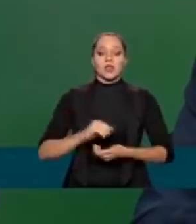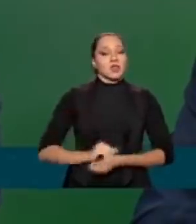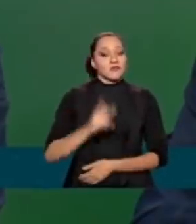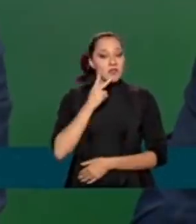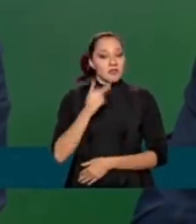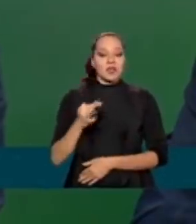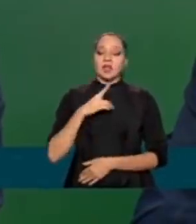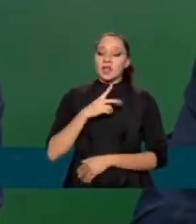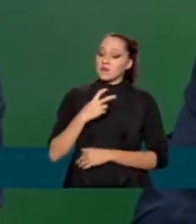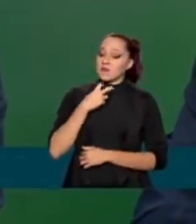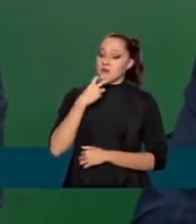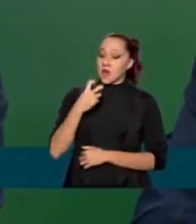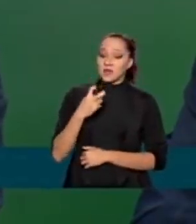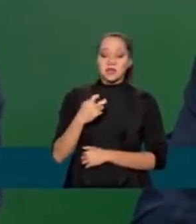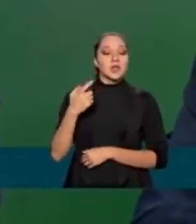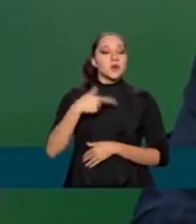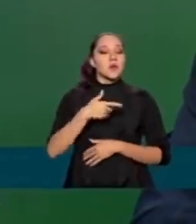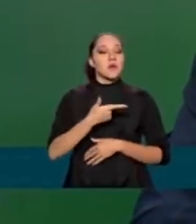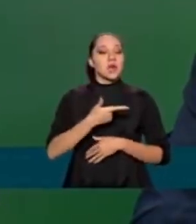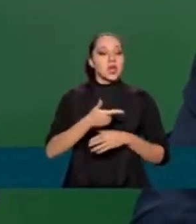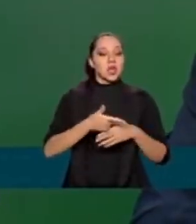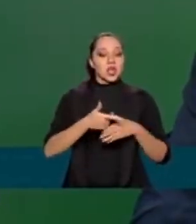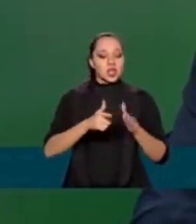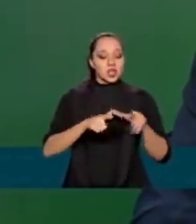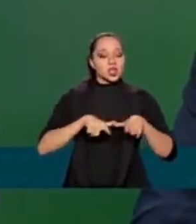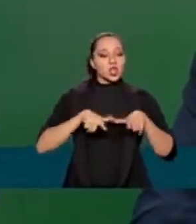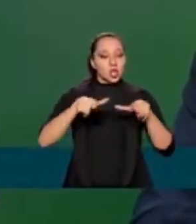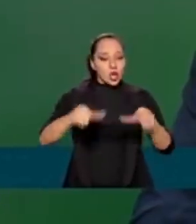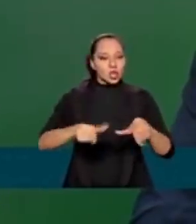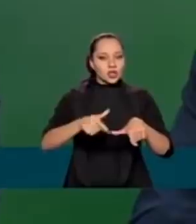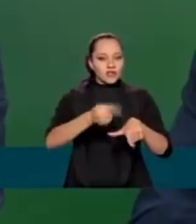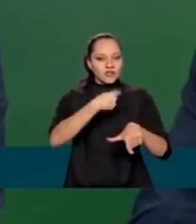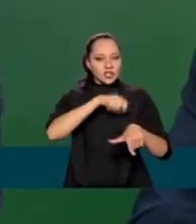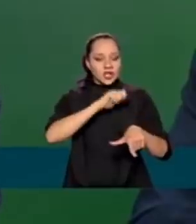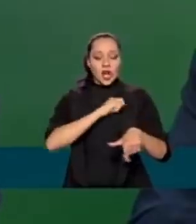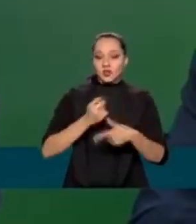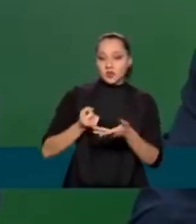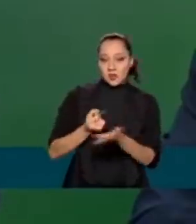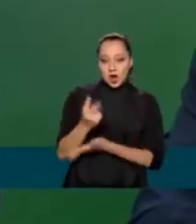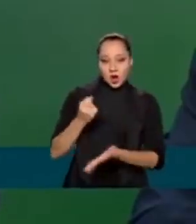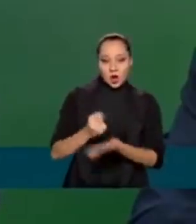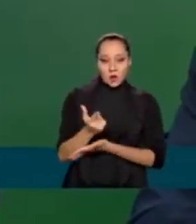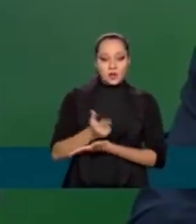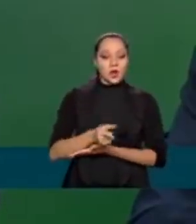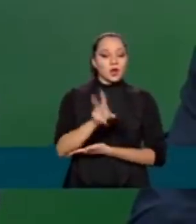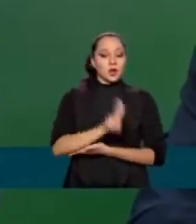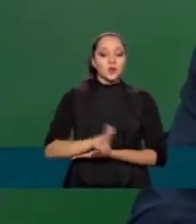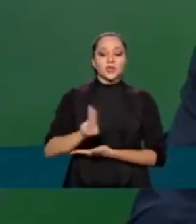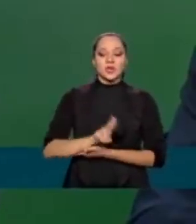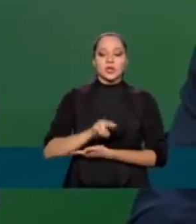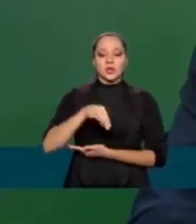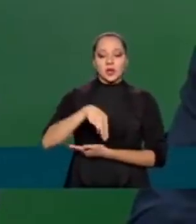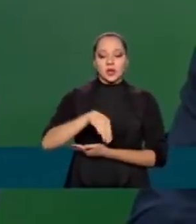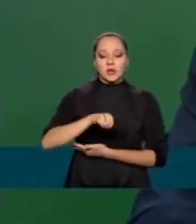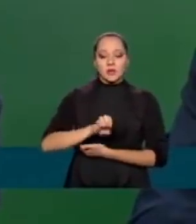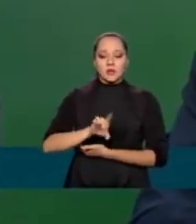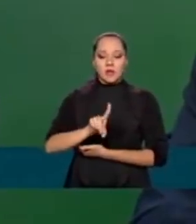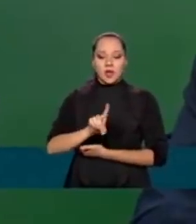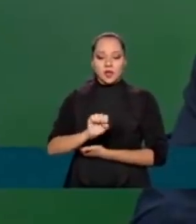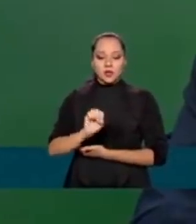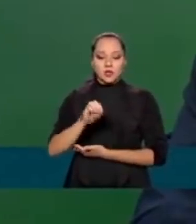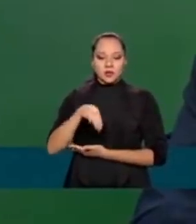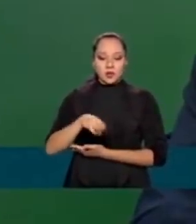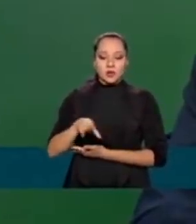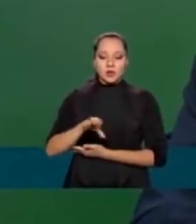um invoice, uma nota fiscal, de uma compra através da Madison